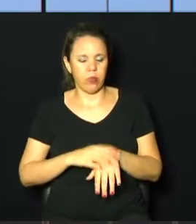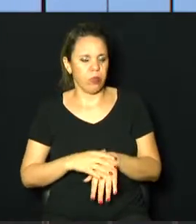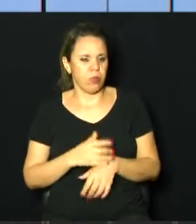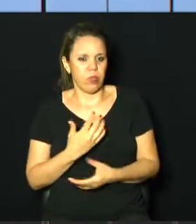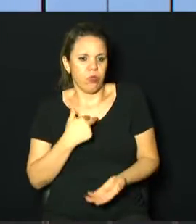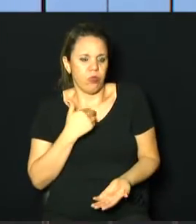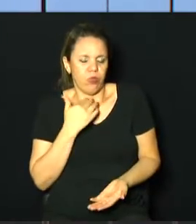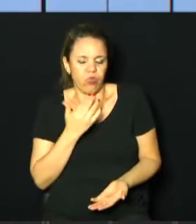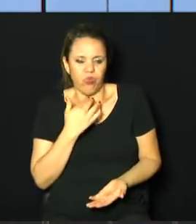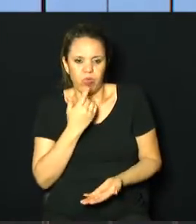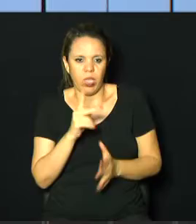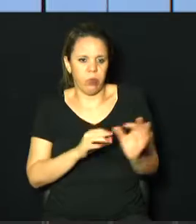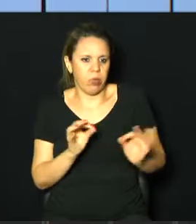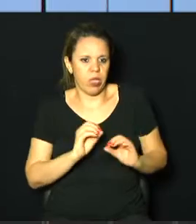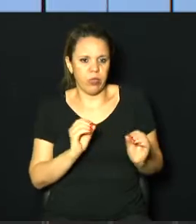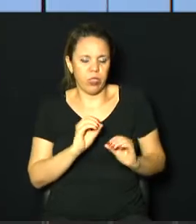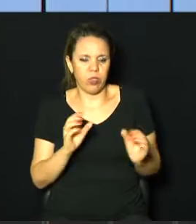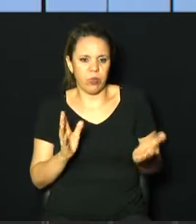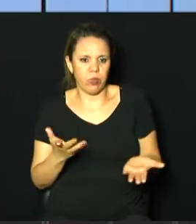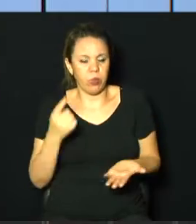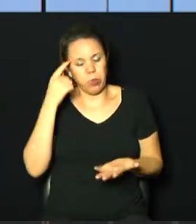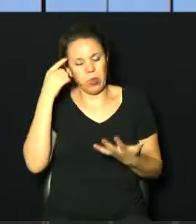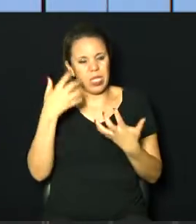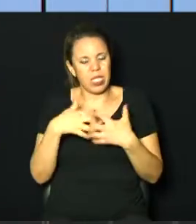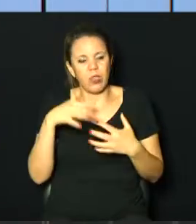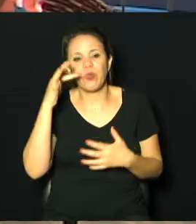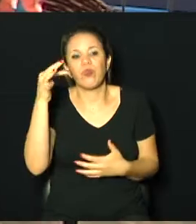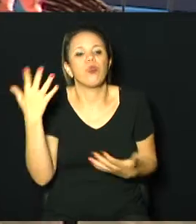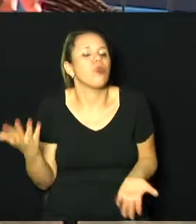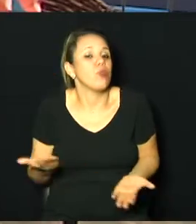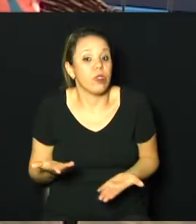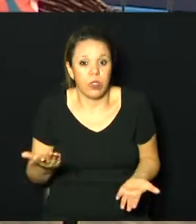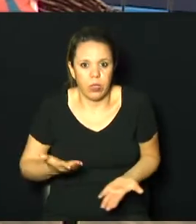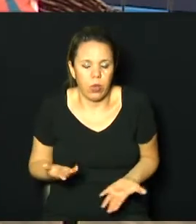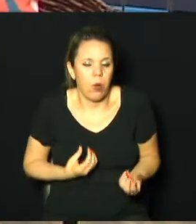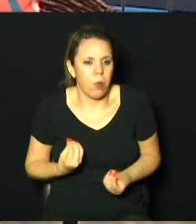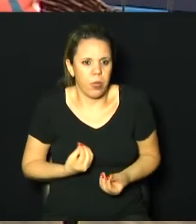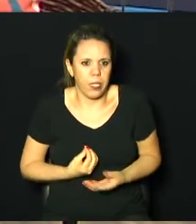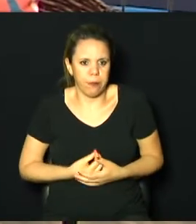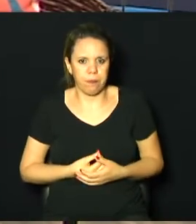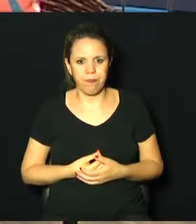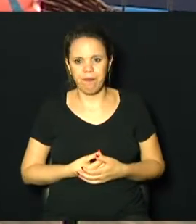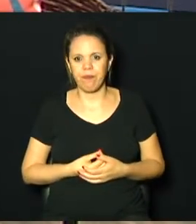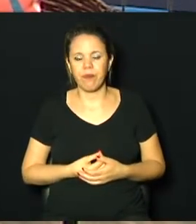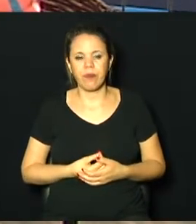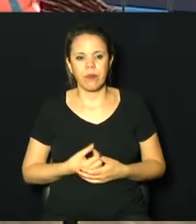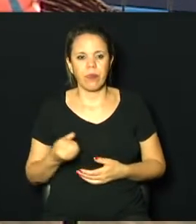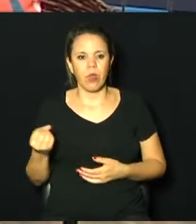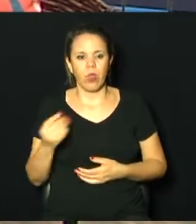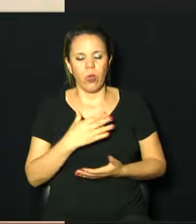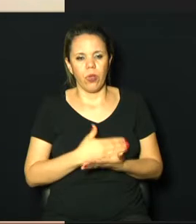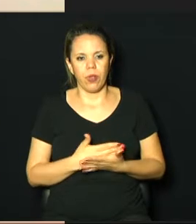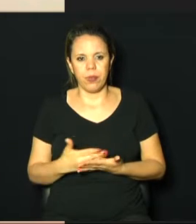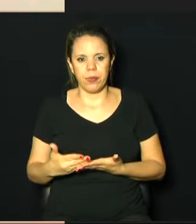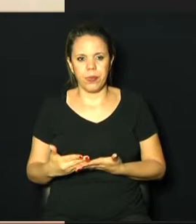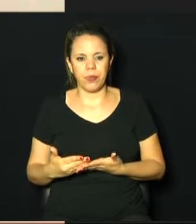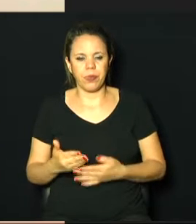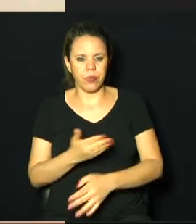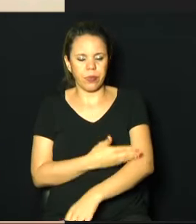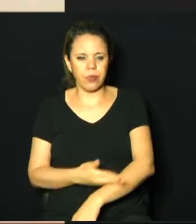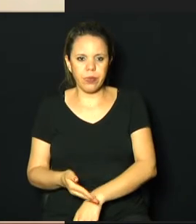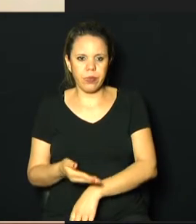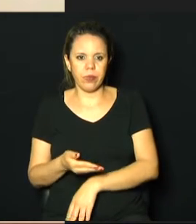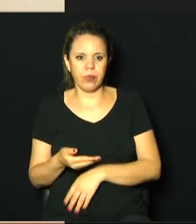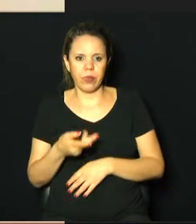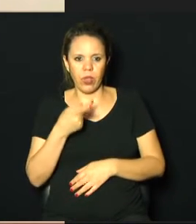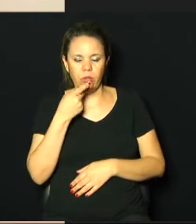não tem plano. E aí, como é que pensar no futuro hoje? Como é que é? O novo começo, né? Eu costumo dizer que o